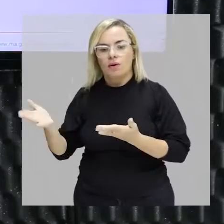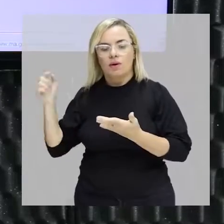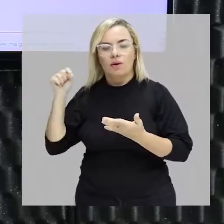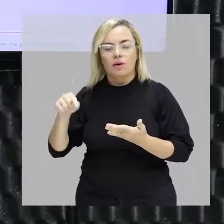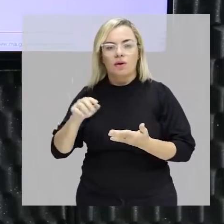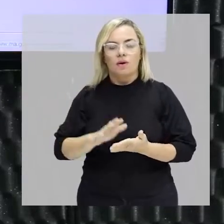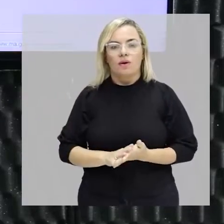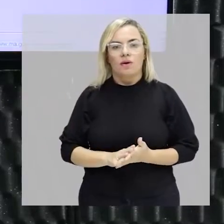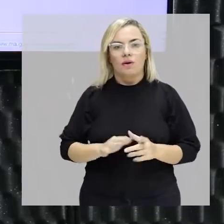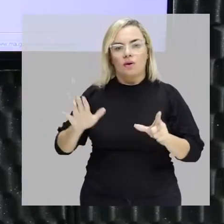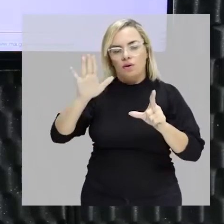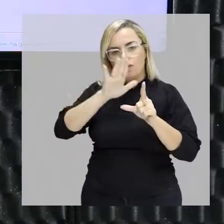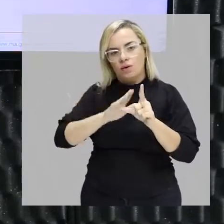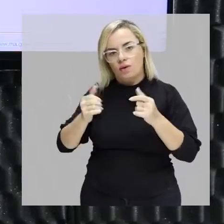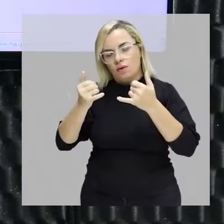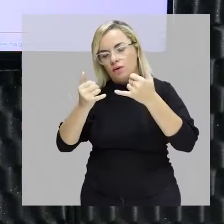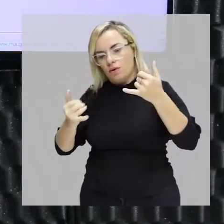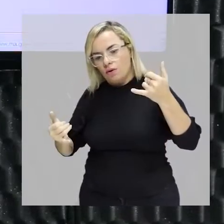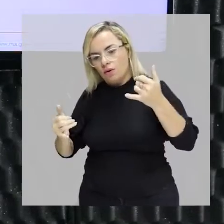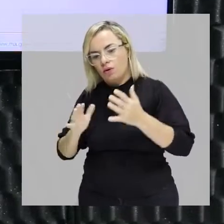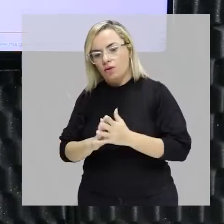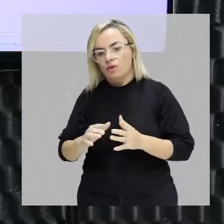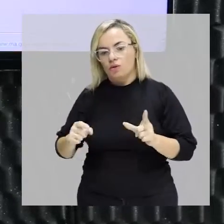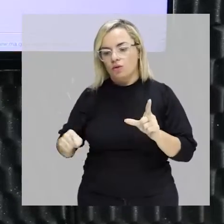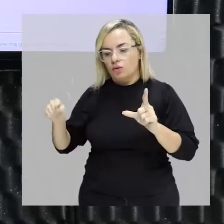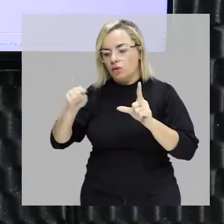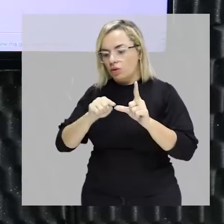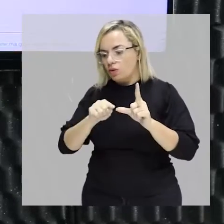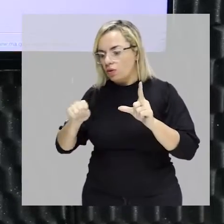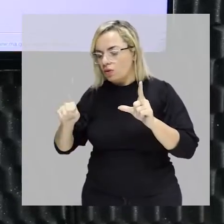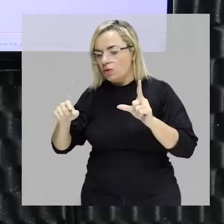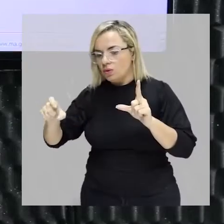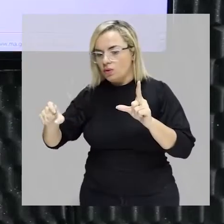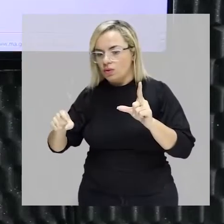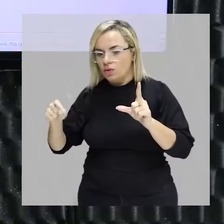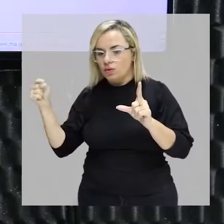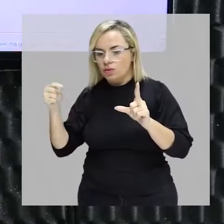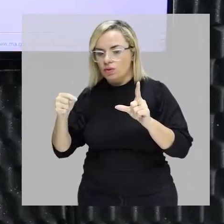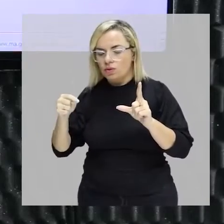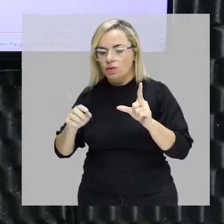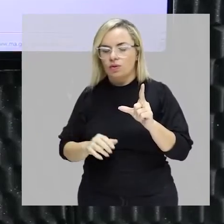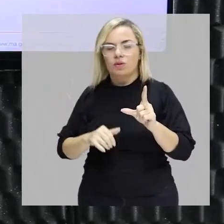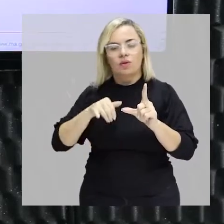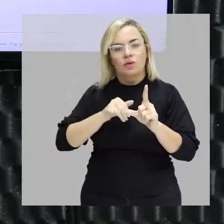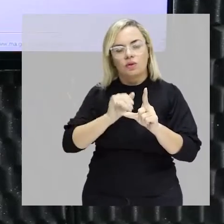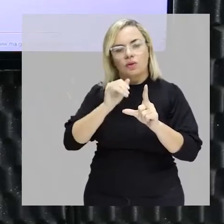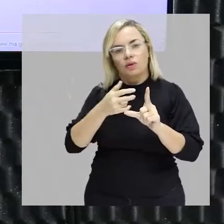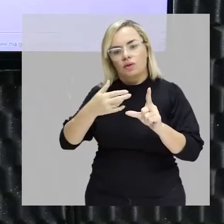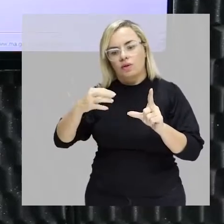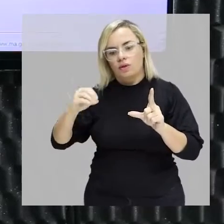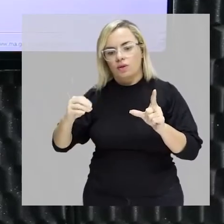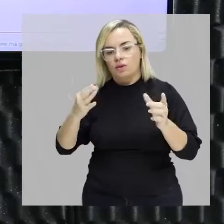ponto que a reta corta o eixo x, tá? Nesse ponto, eu tenho y igual a zero. Por acaso, se